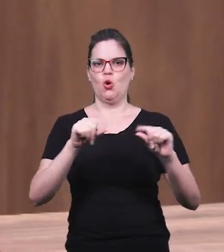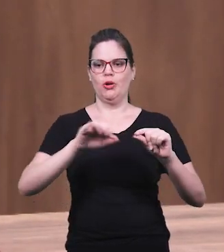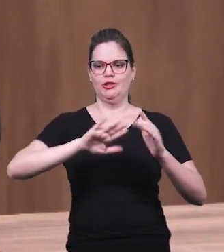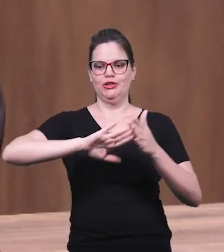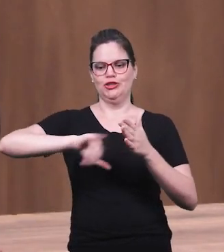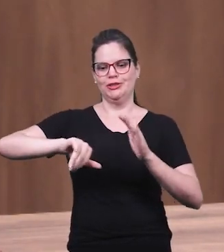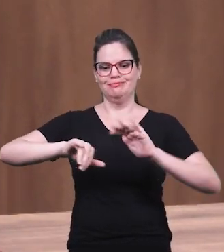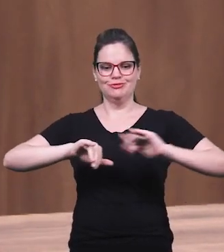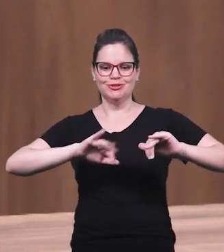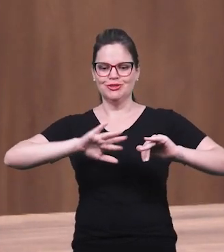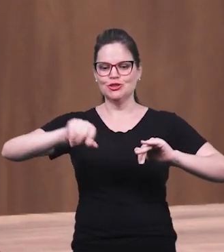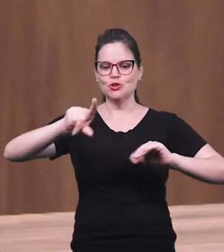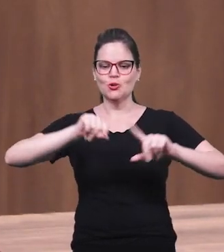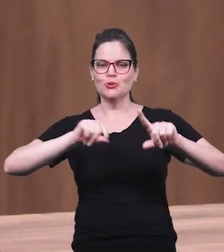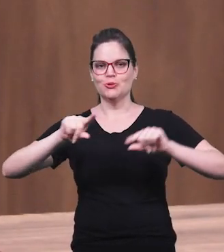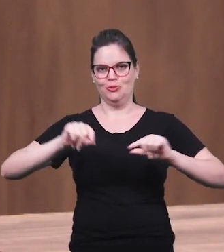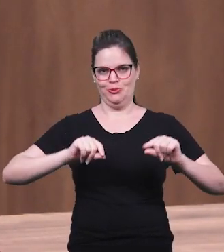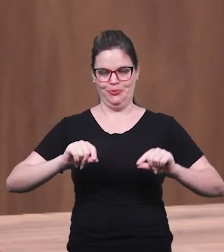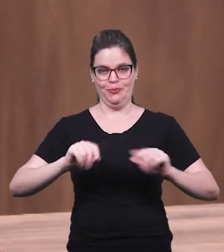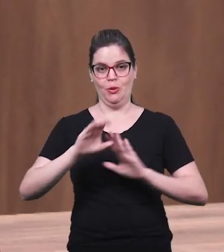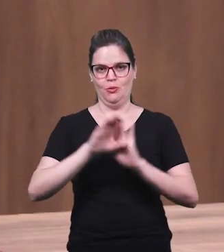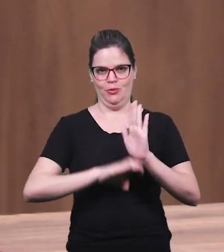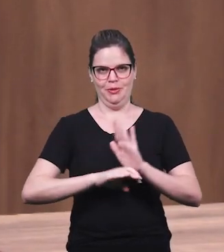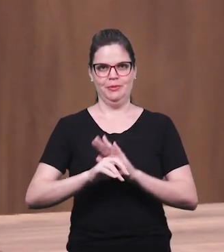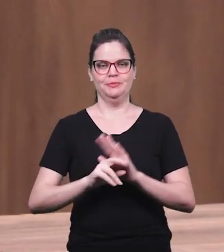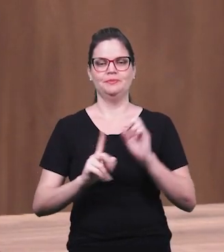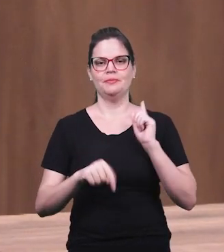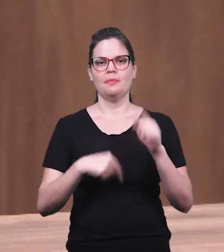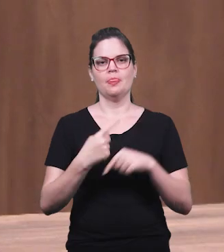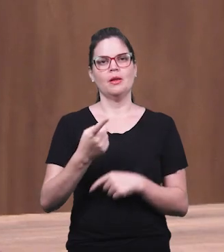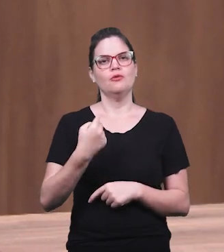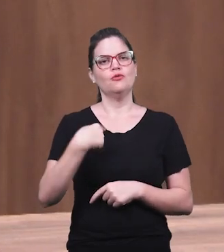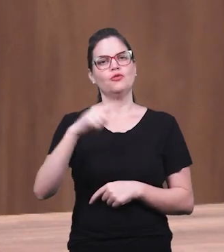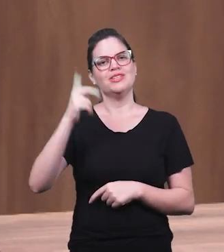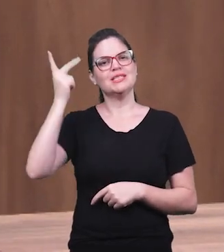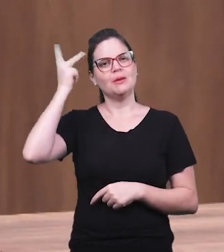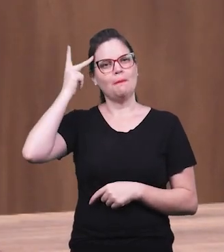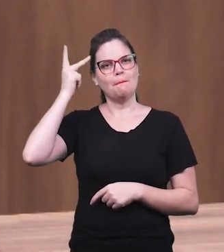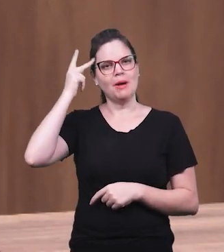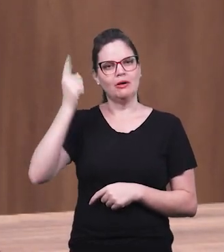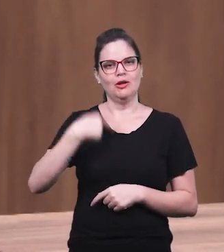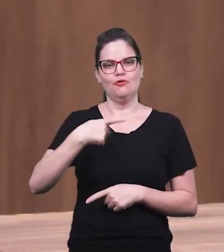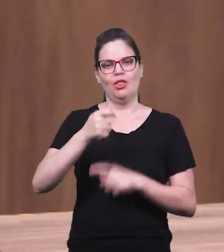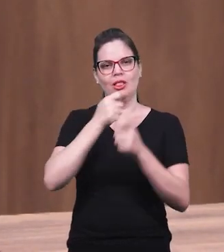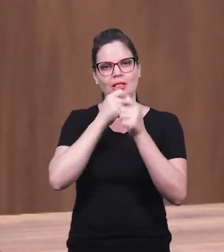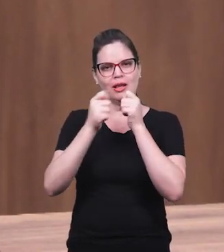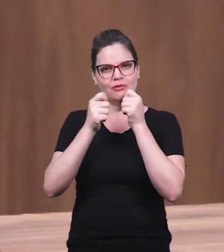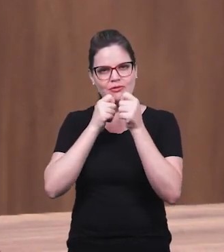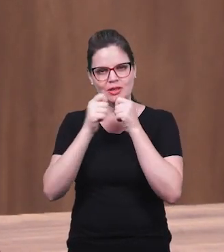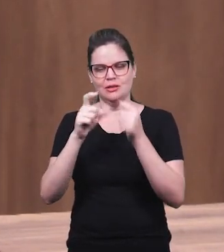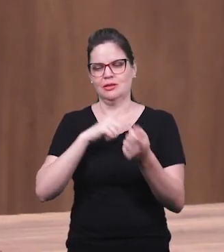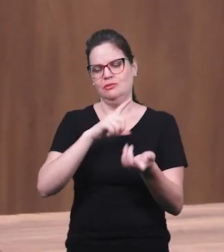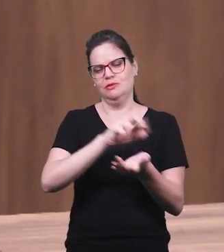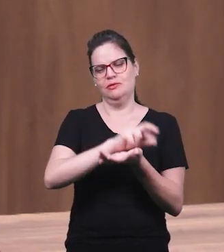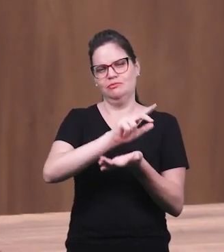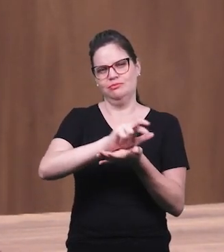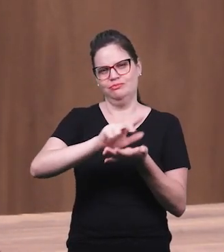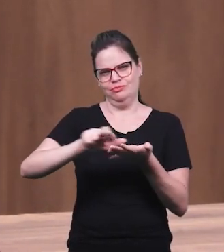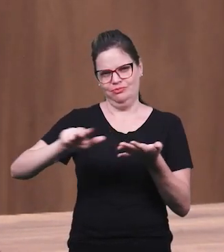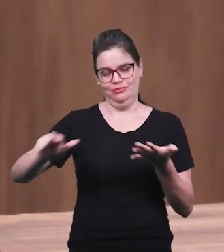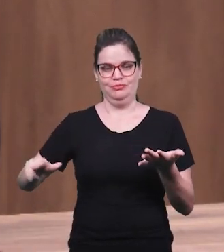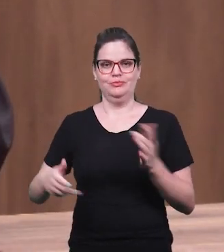E depois nós precisamos ir em São Paulo fazer uma entrevista, enfim, tem várias etapas, e